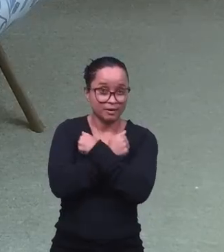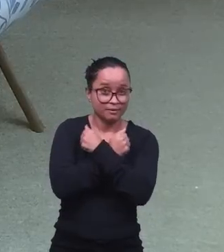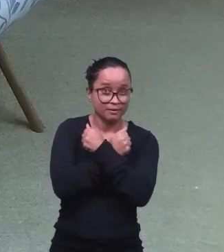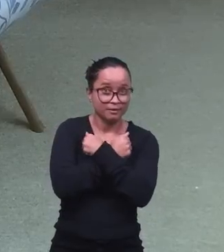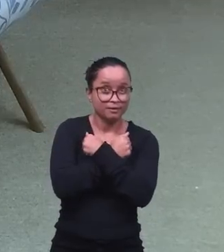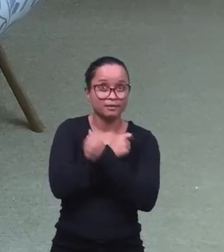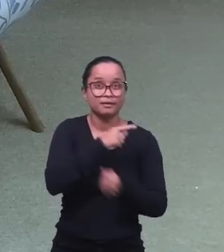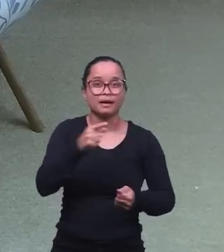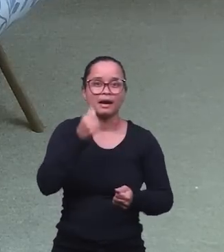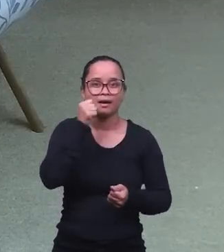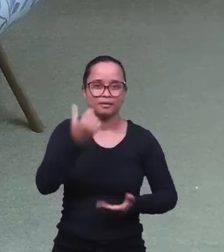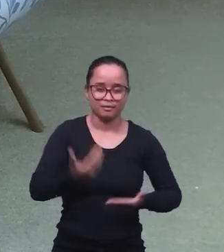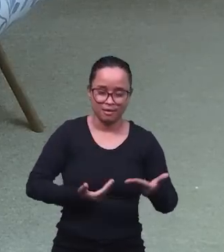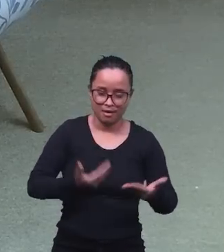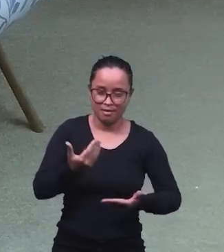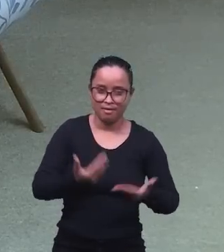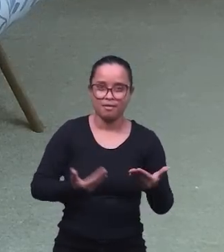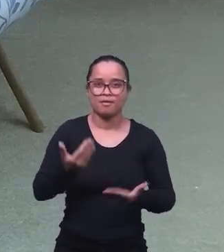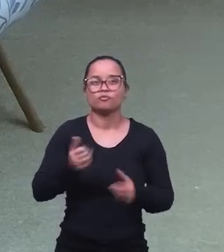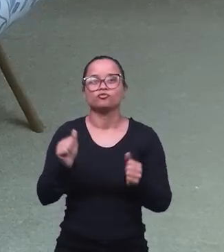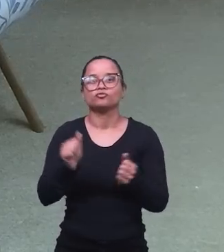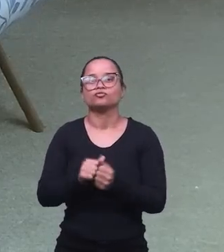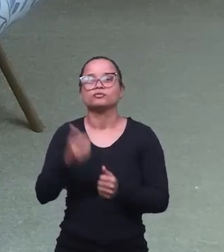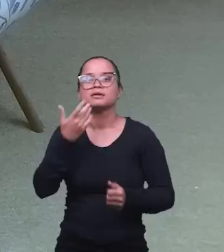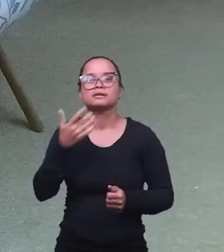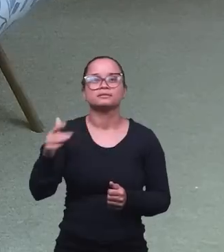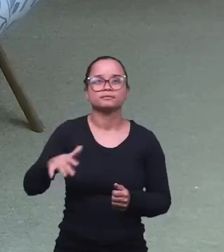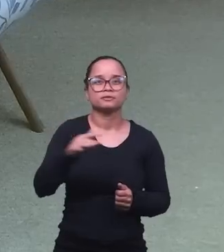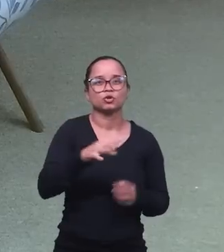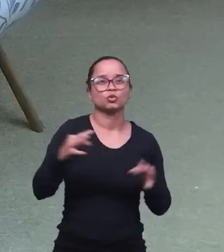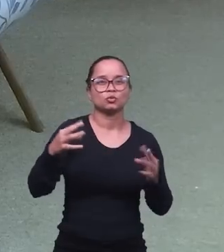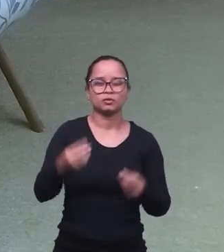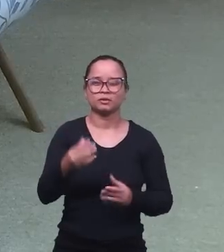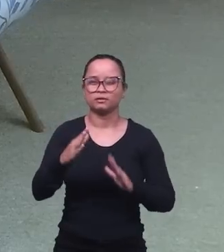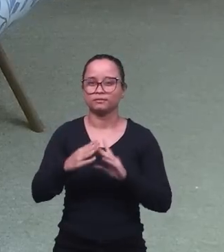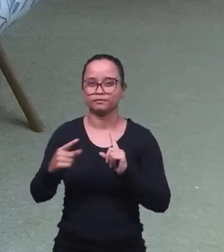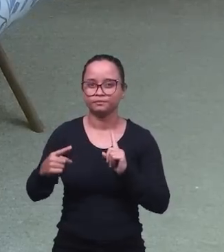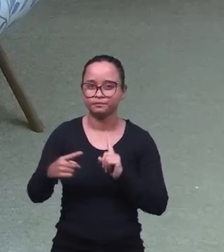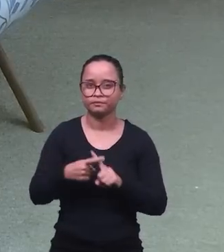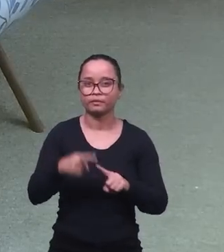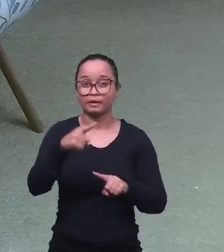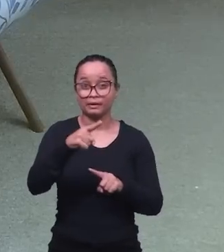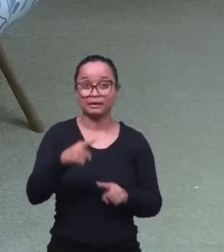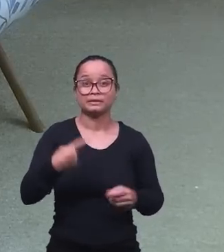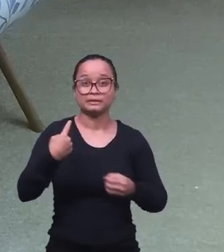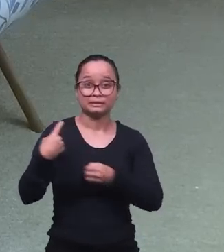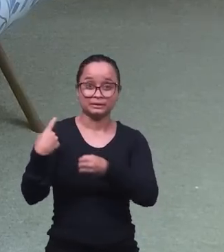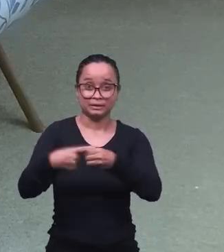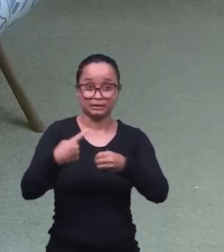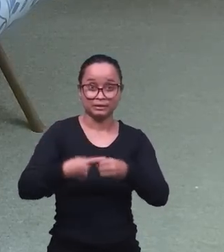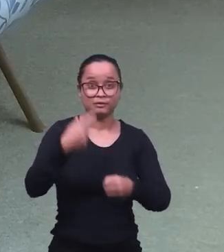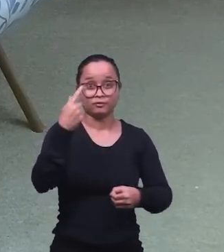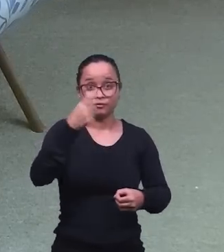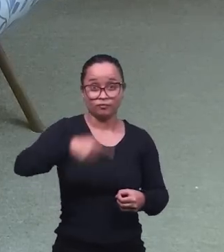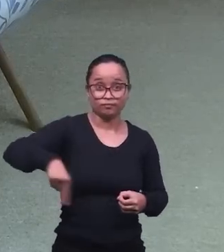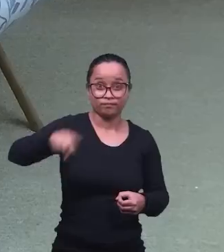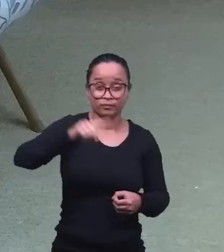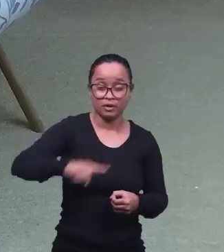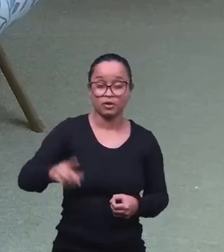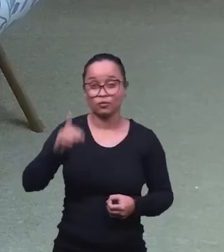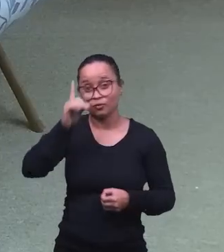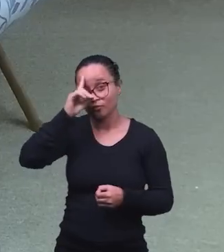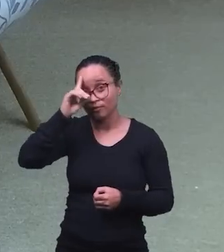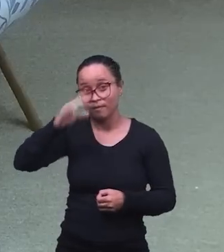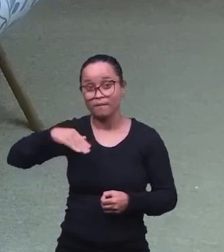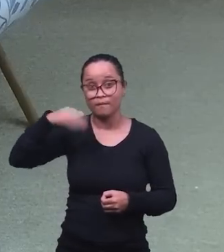nosso abraço às servas que trabalham com as crianças, a toda a igreja, né, os irmãos da cidade, de onde vocês vêm, para que a cada